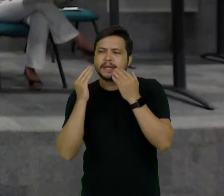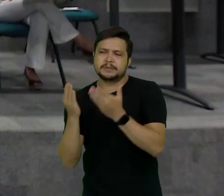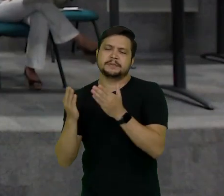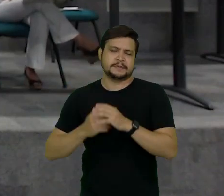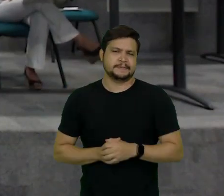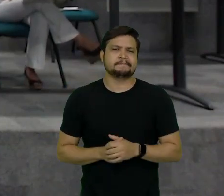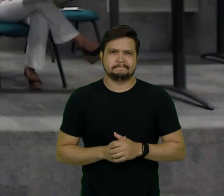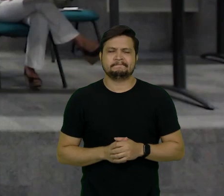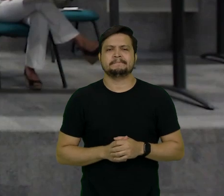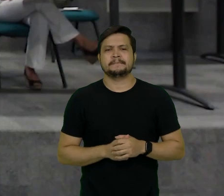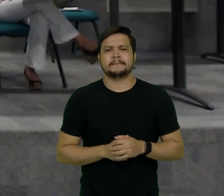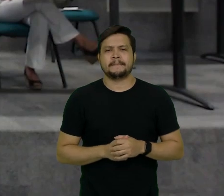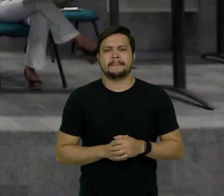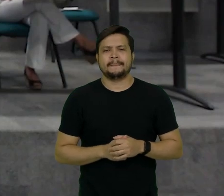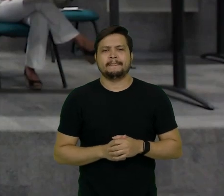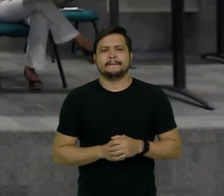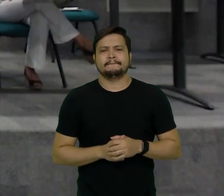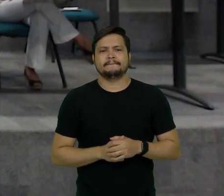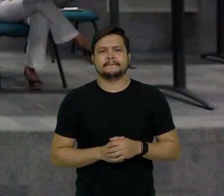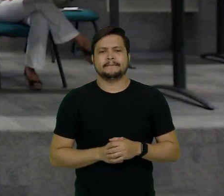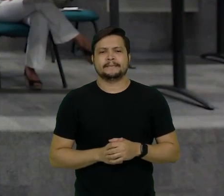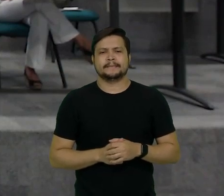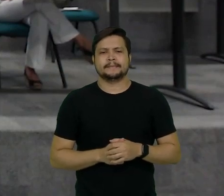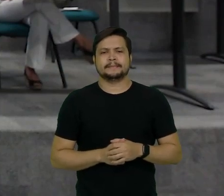Bom, para não ter problema de...